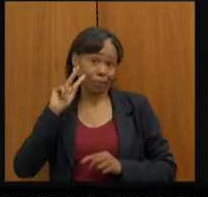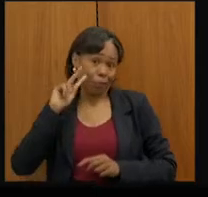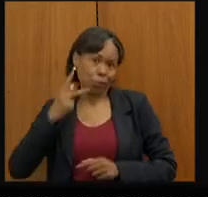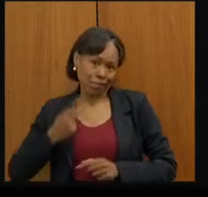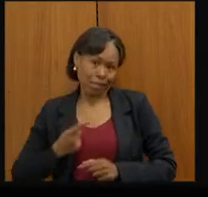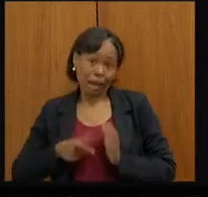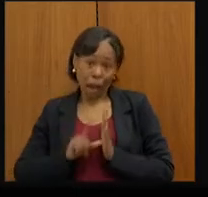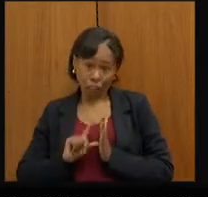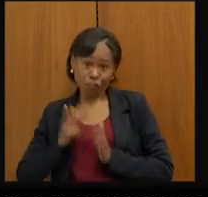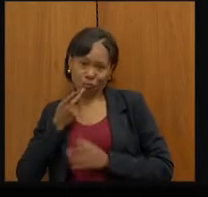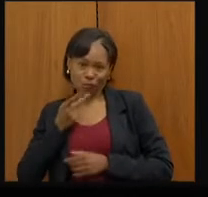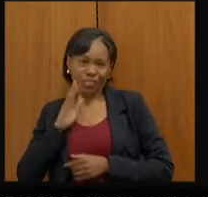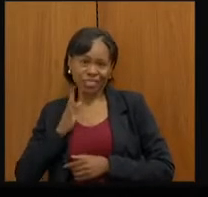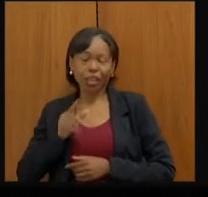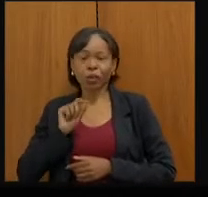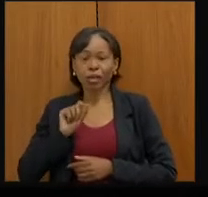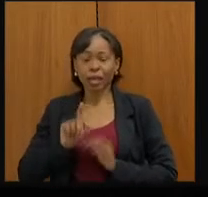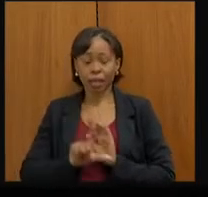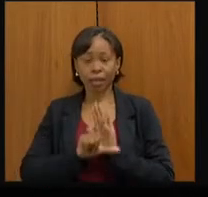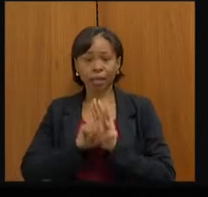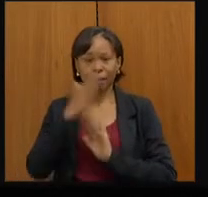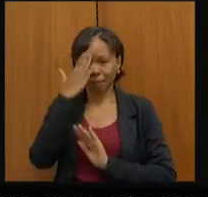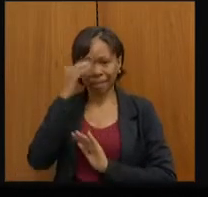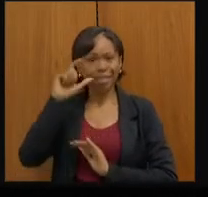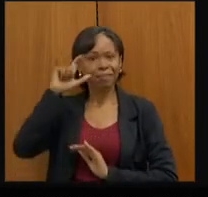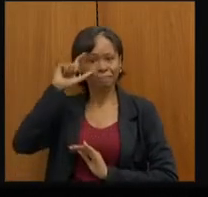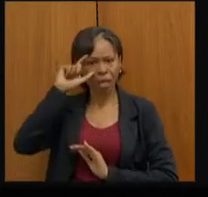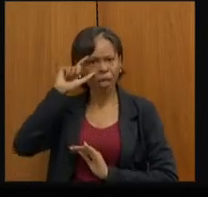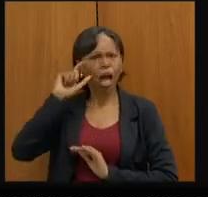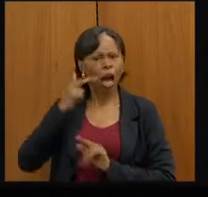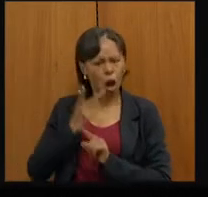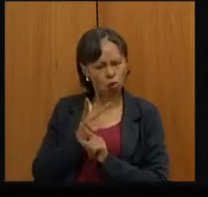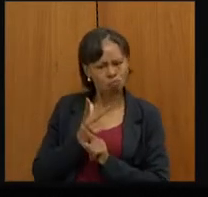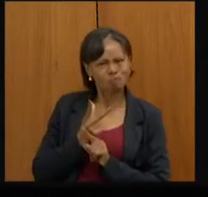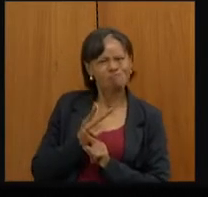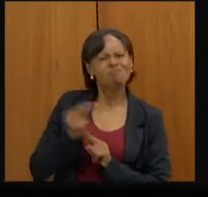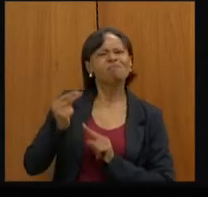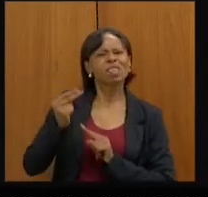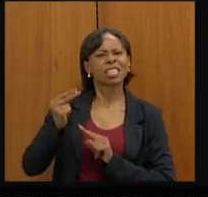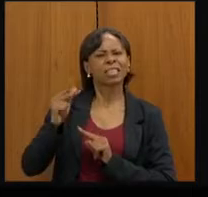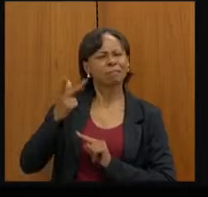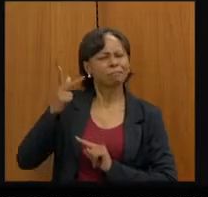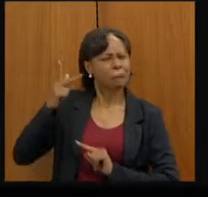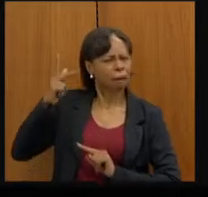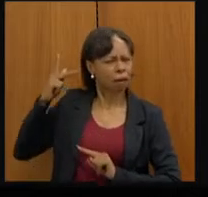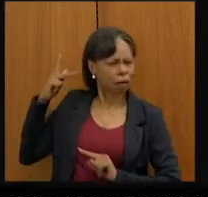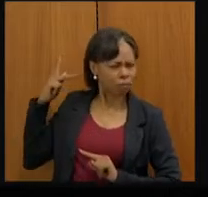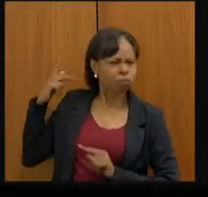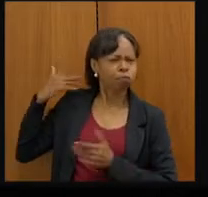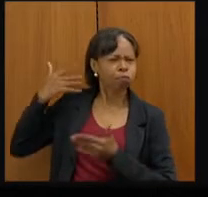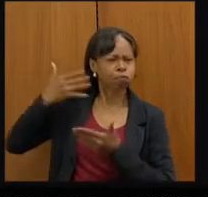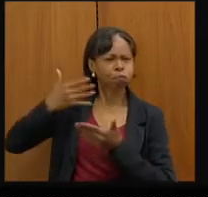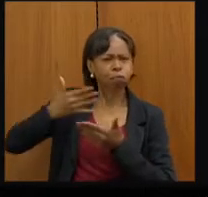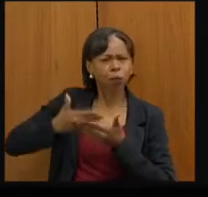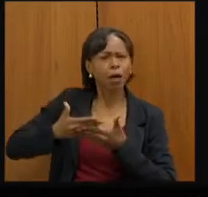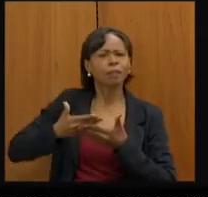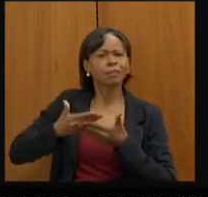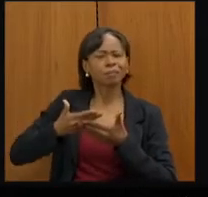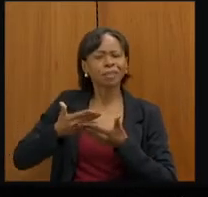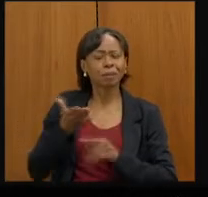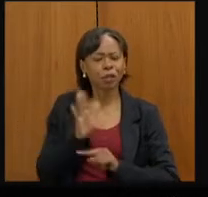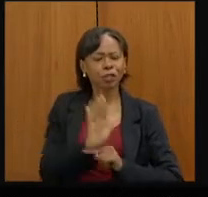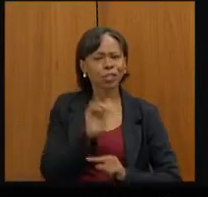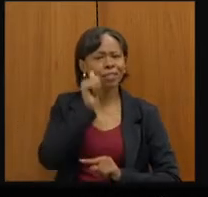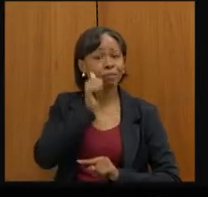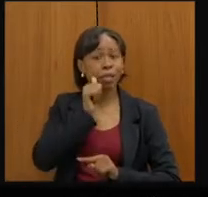antes não é deputada Ana Paula que a Lei Maria da Penha uma conquista histórica na afirmação dos Direitos Humanos das mulheres ou reconhecida